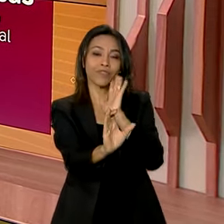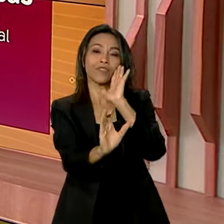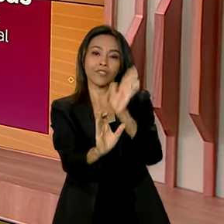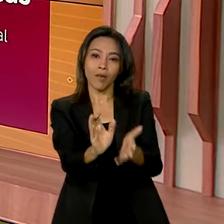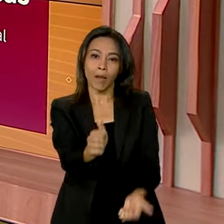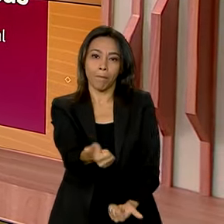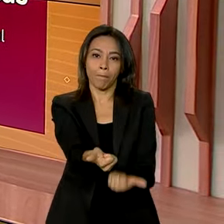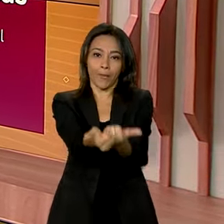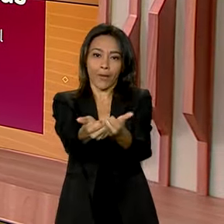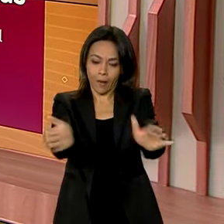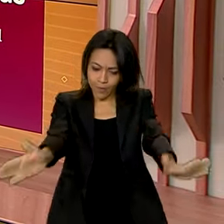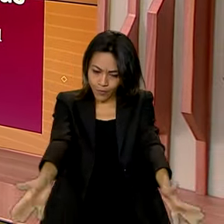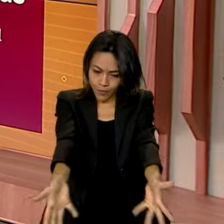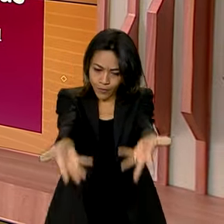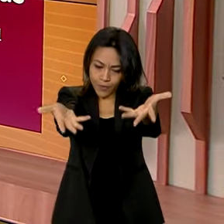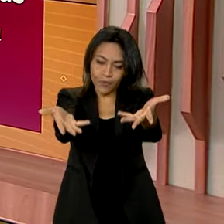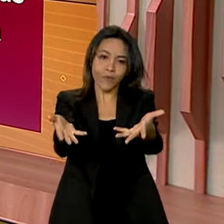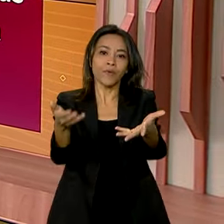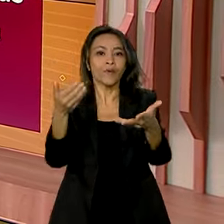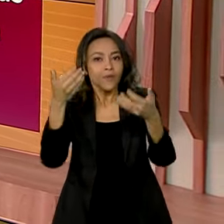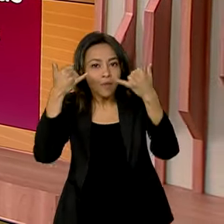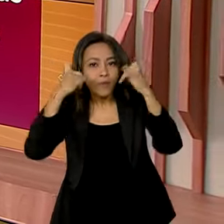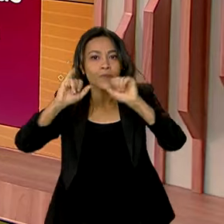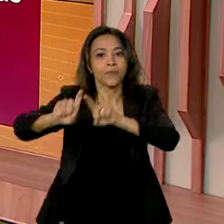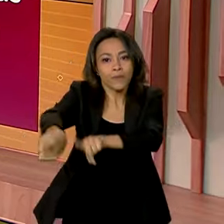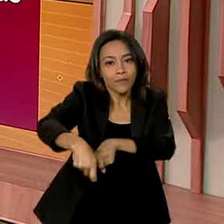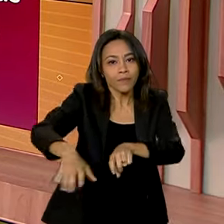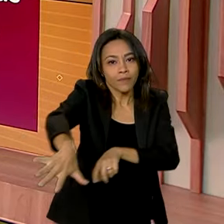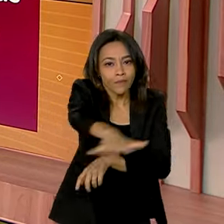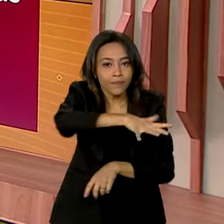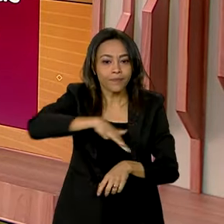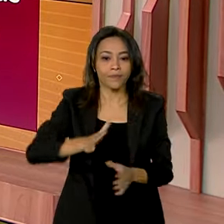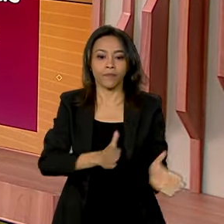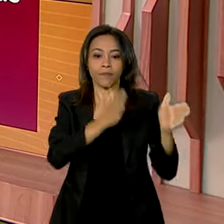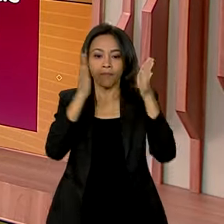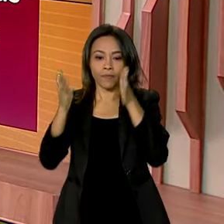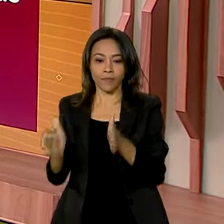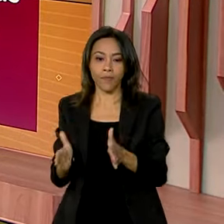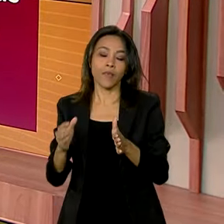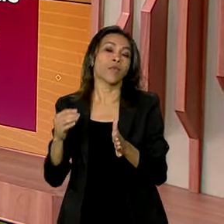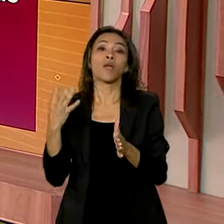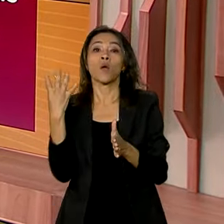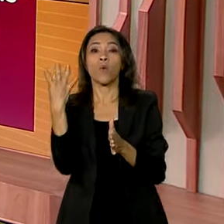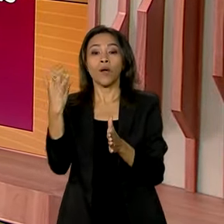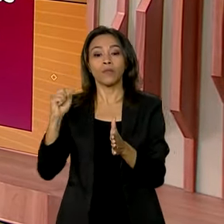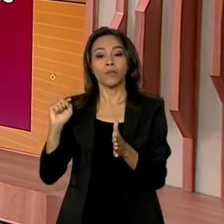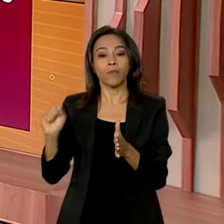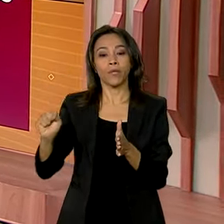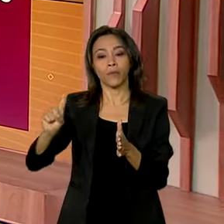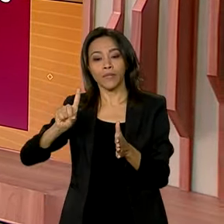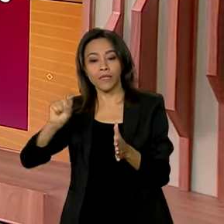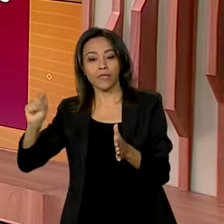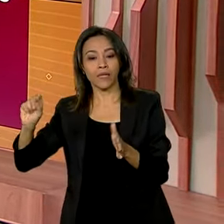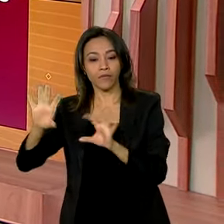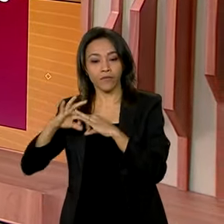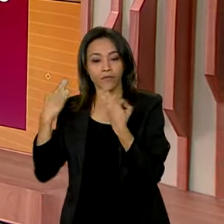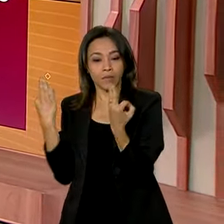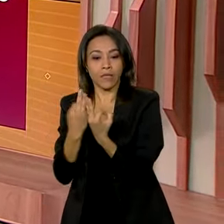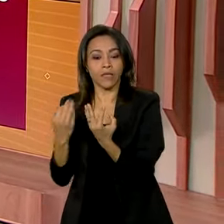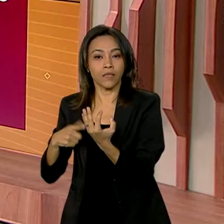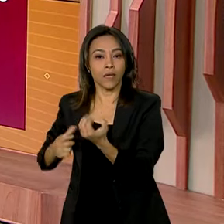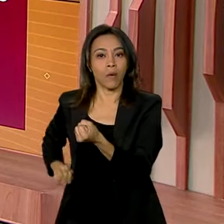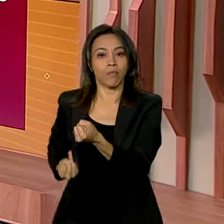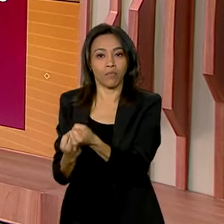financiar a produção agropecuária. Atualmente, são 4.100 famílias do município atendidas pelo programa